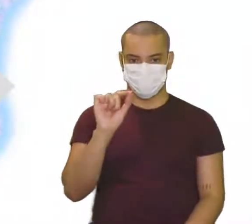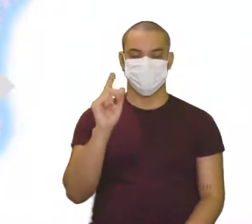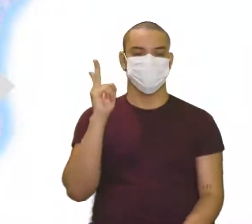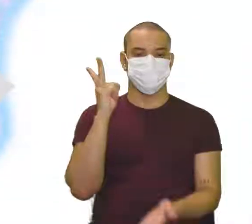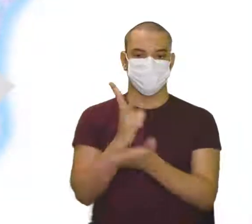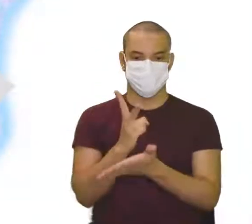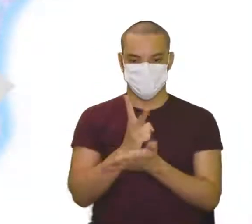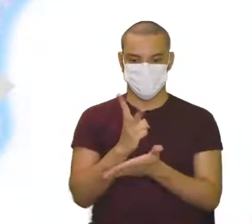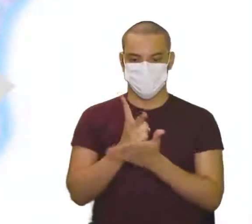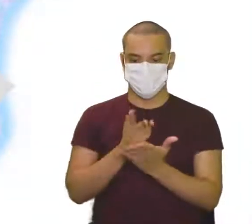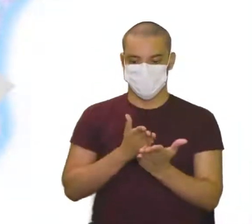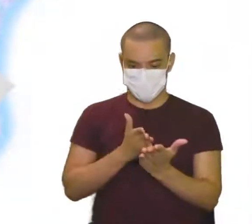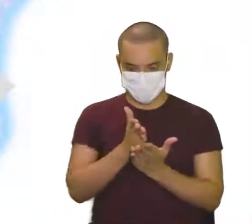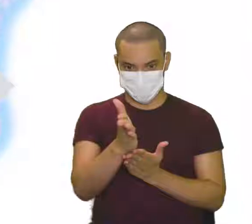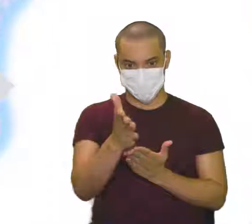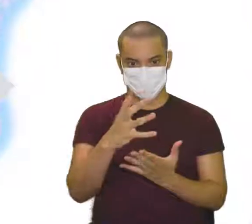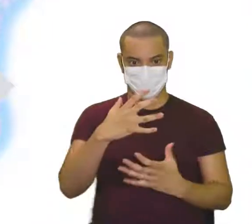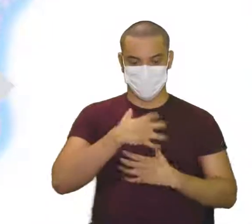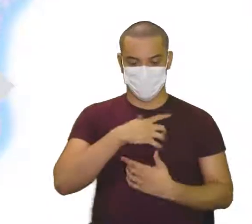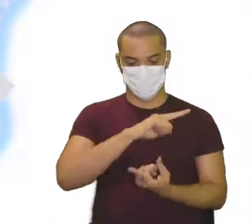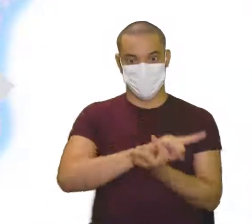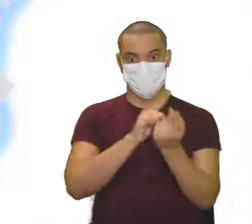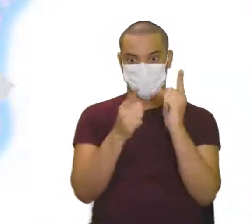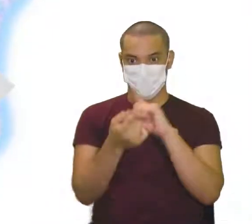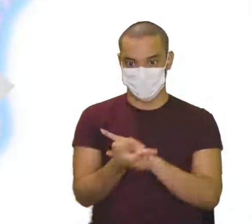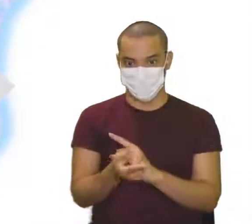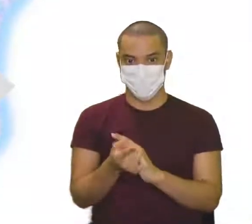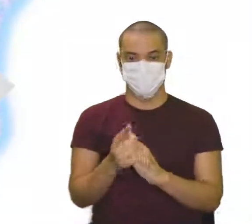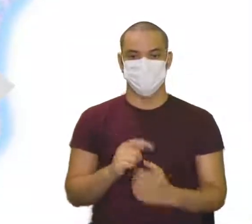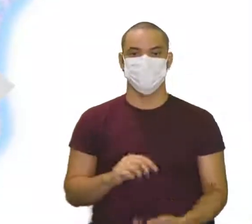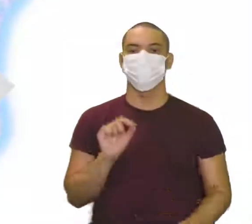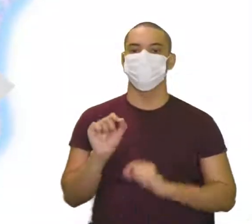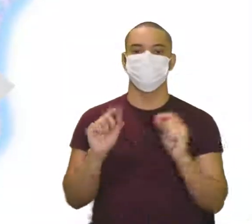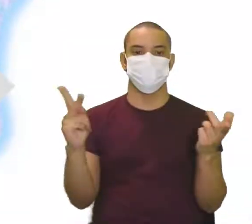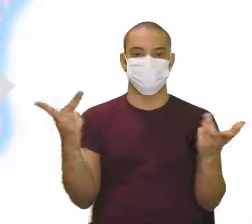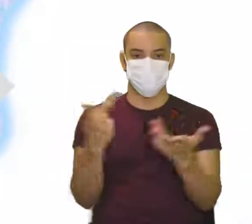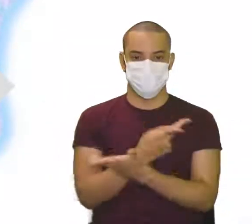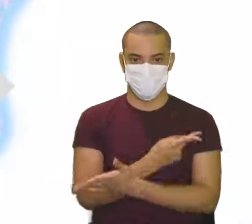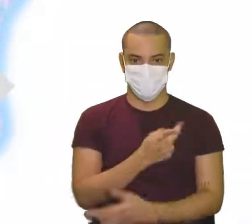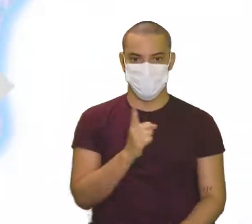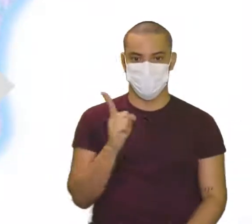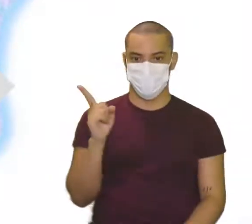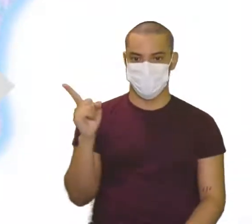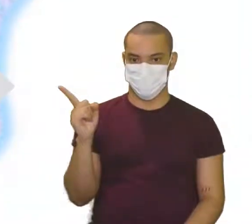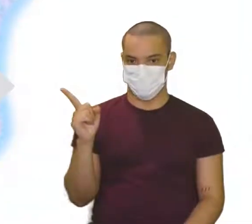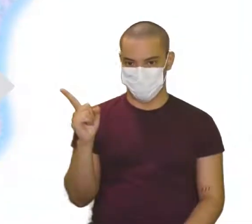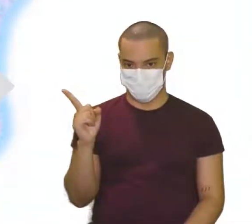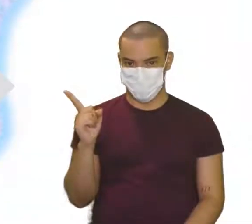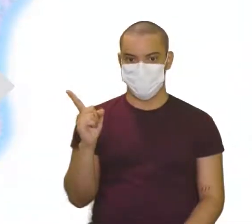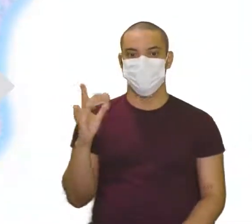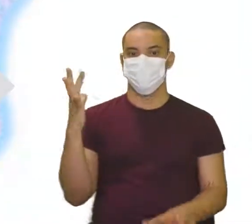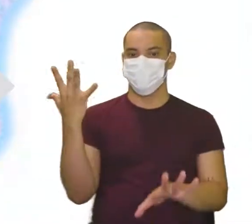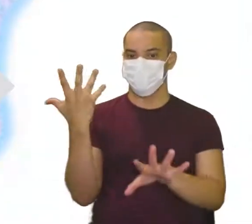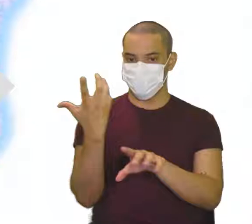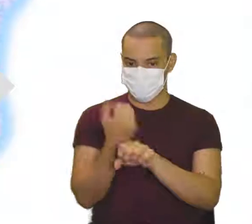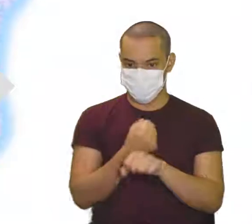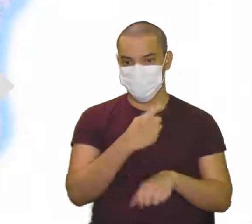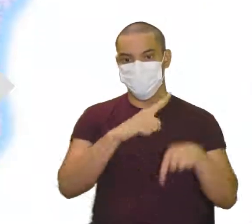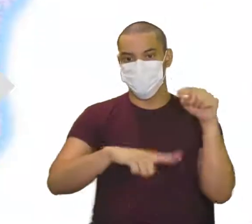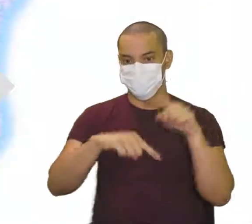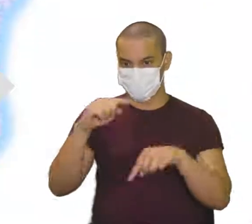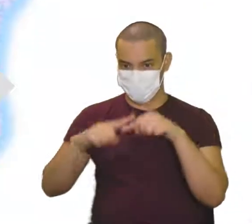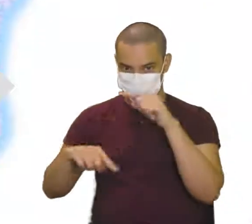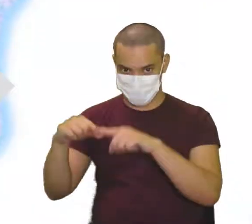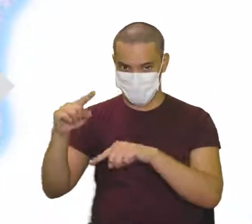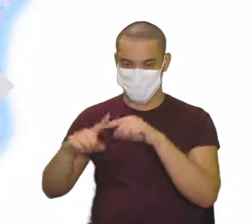Mesma direção, sentido oposto, certo? E mesma intensidade. E nós vamos ter o quê? A atração desses materiais